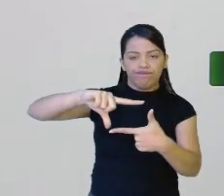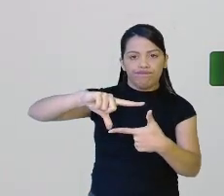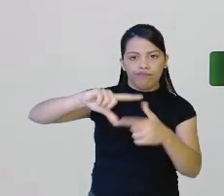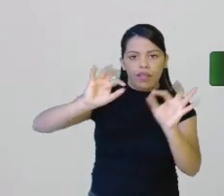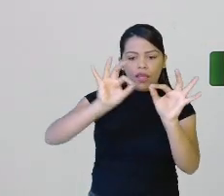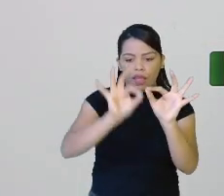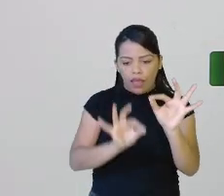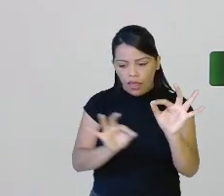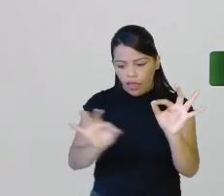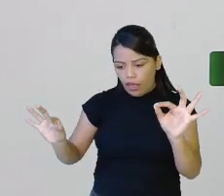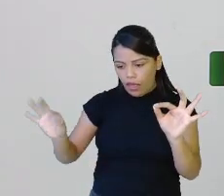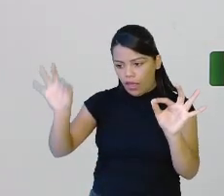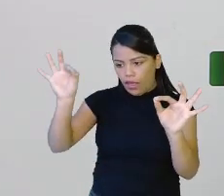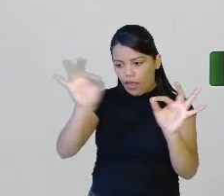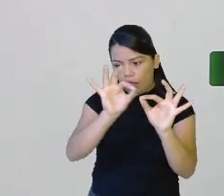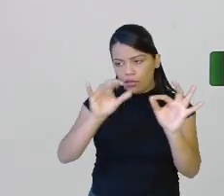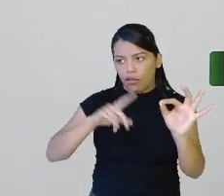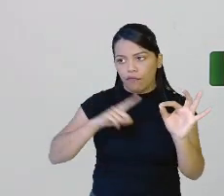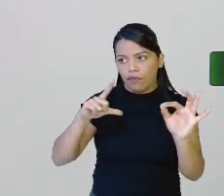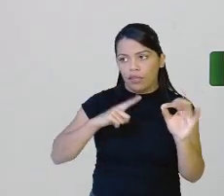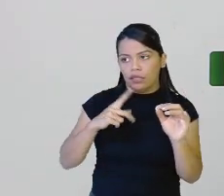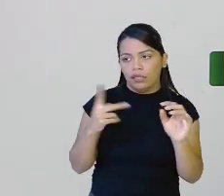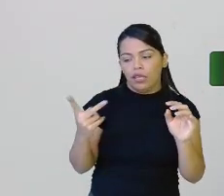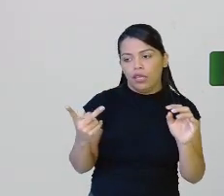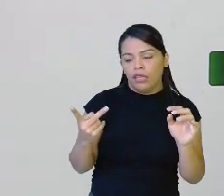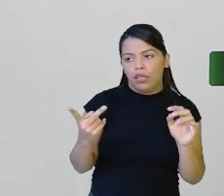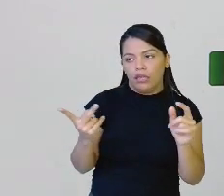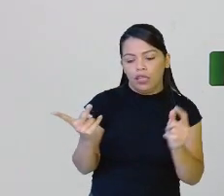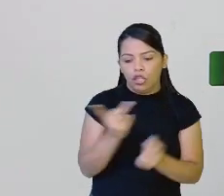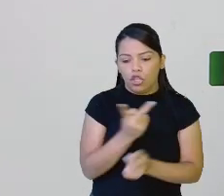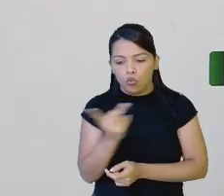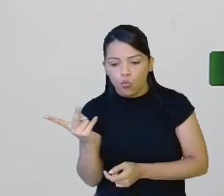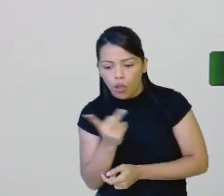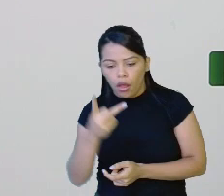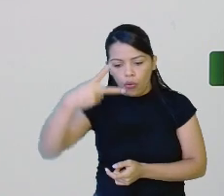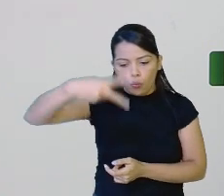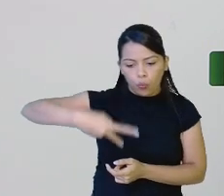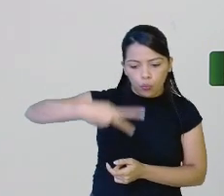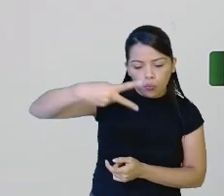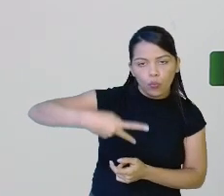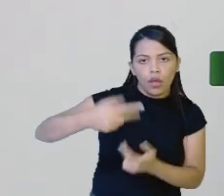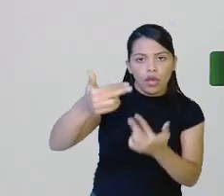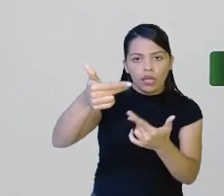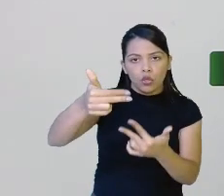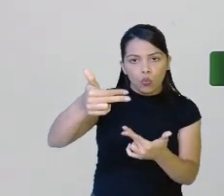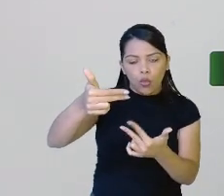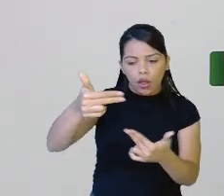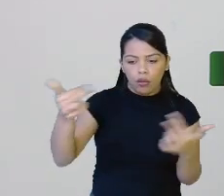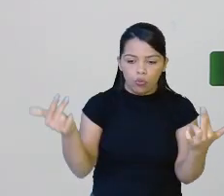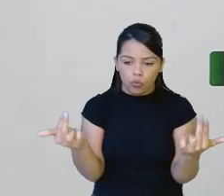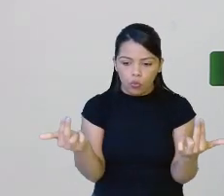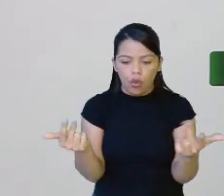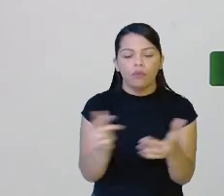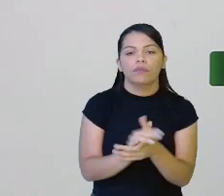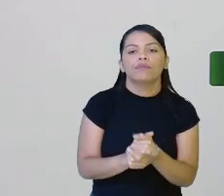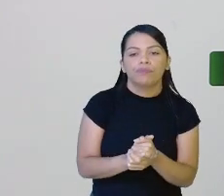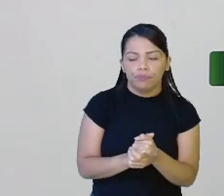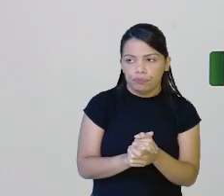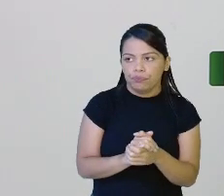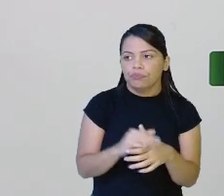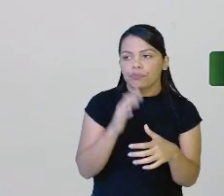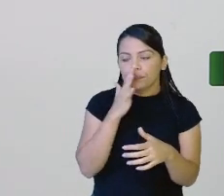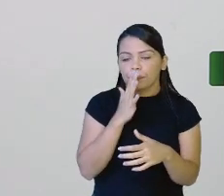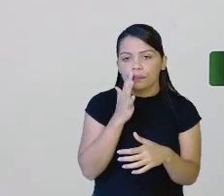vou ter 2 medidas num valor e as outras 2 em outro. Nesse caso aqui, eu vou